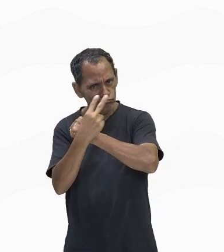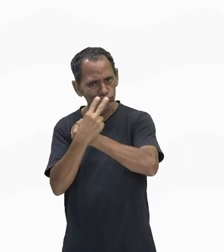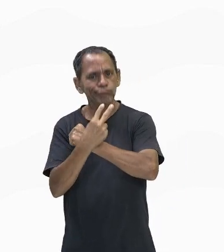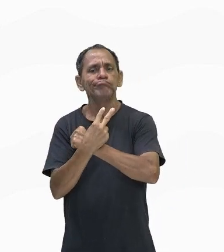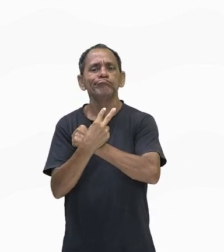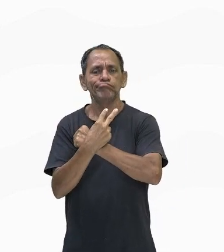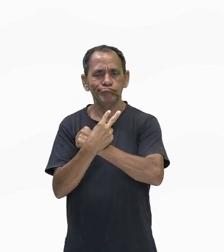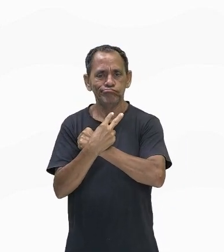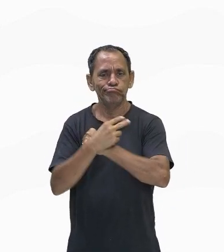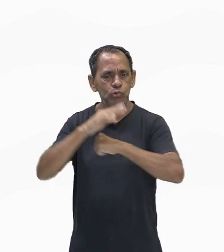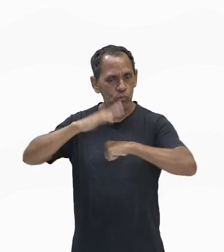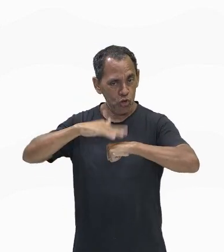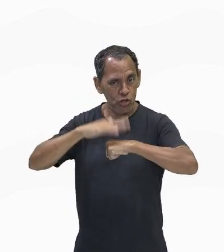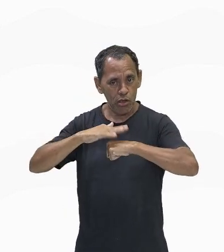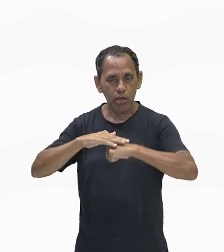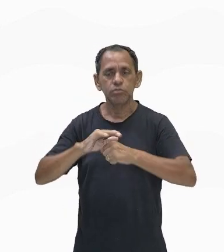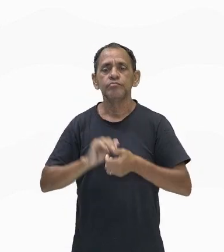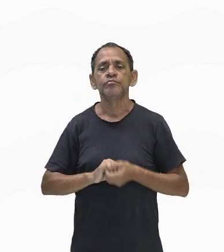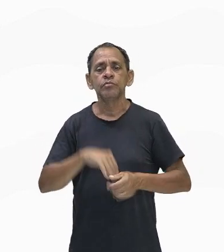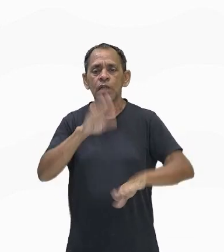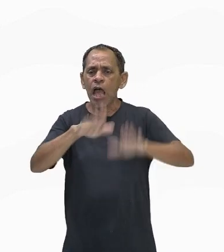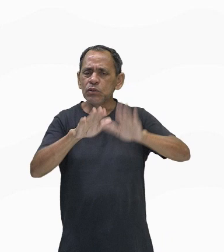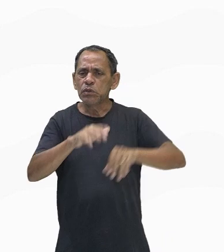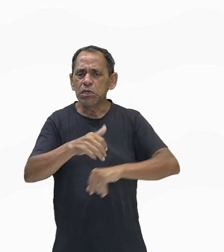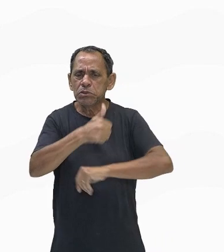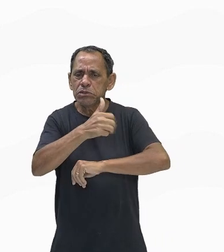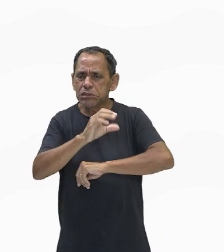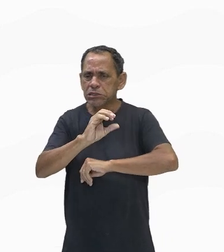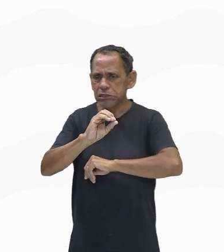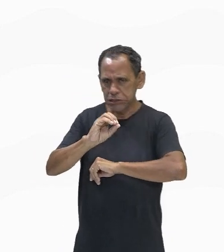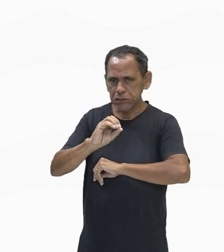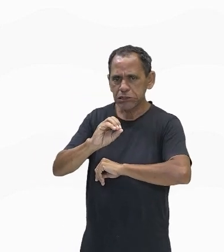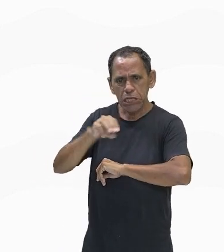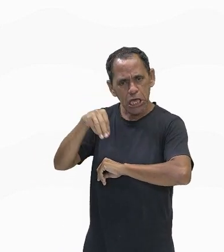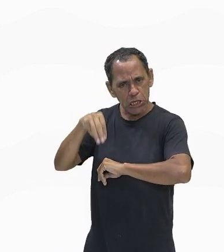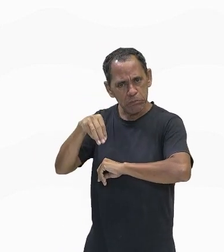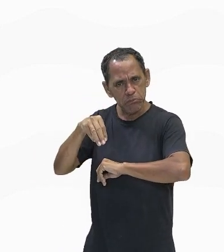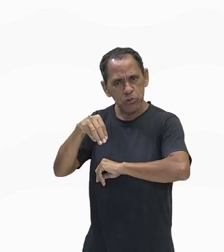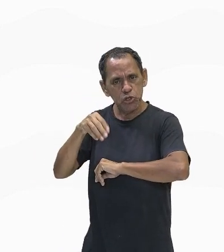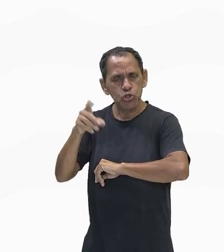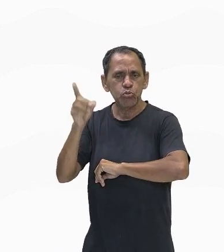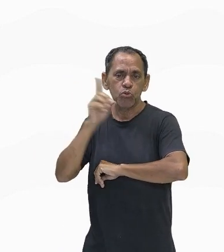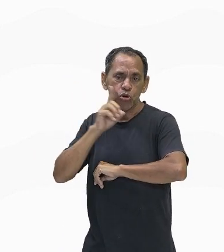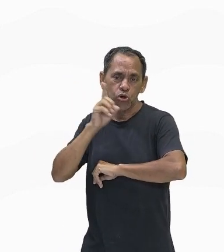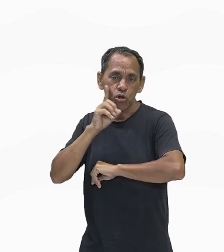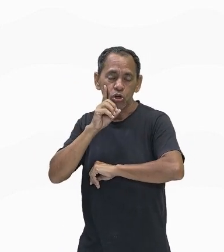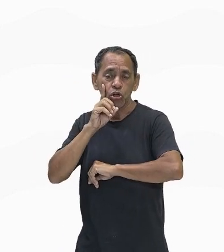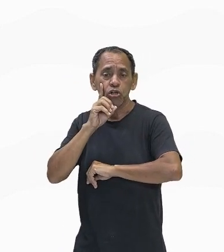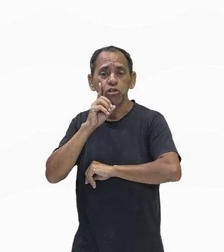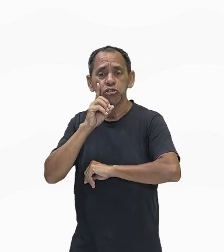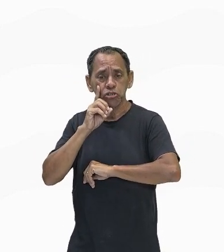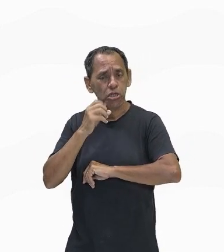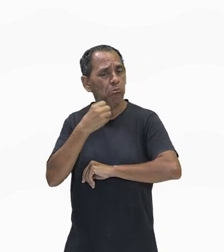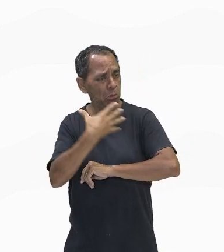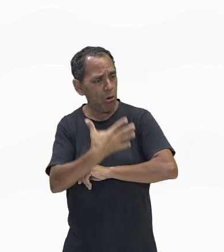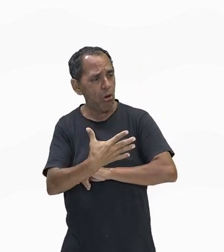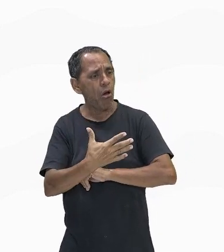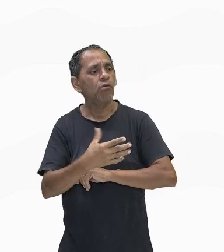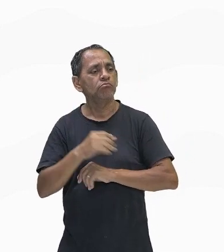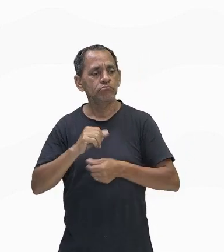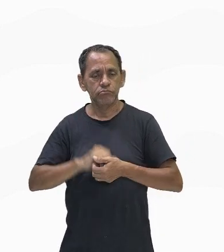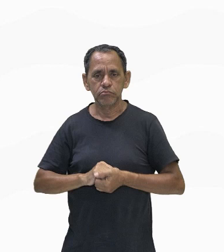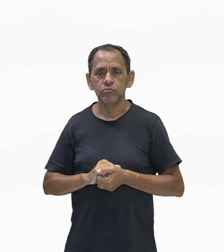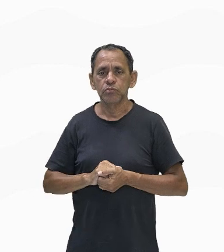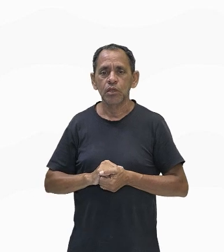menos. Às vezes, 10 minutos para olhar por nós por dia são suficientes. Outras vezes,